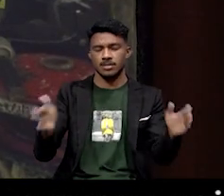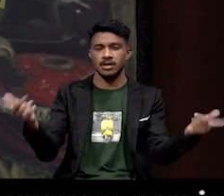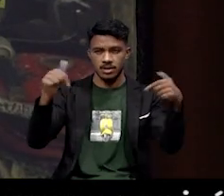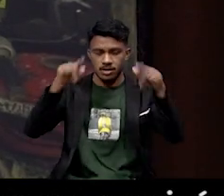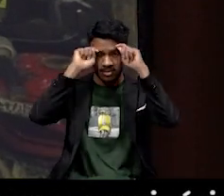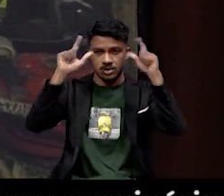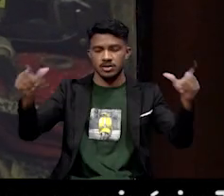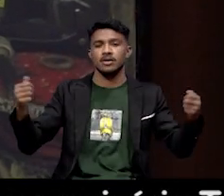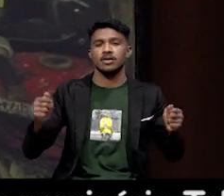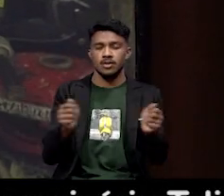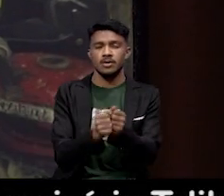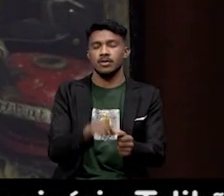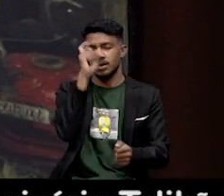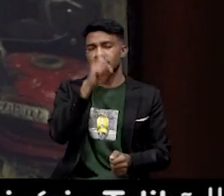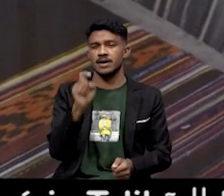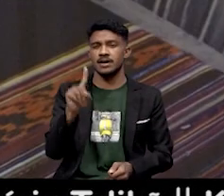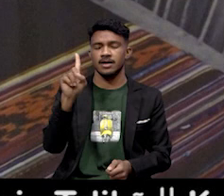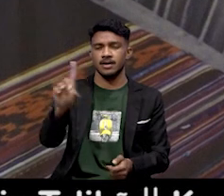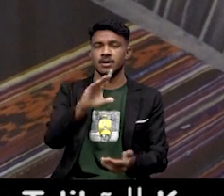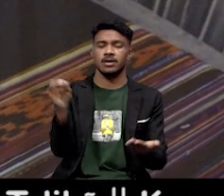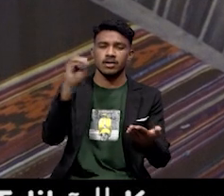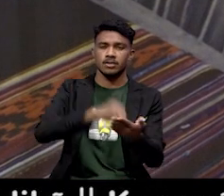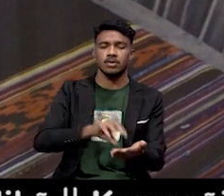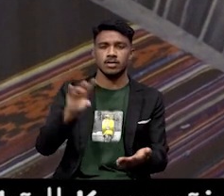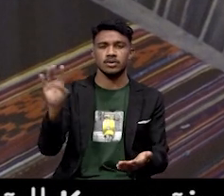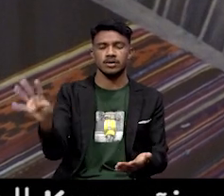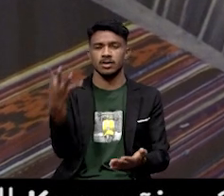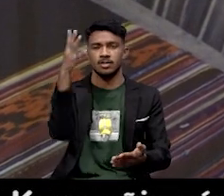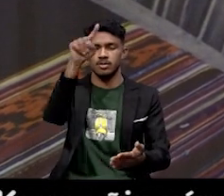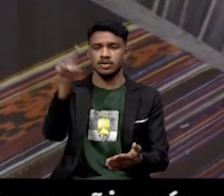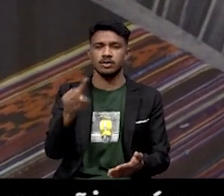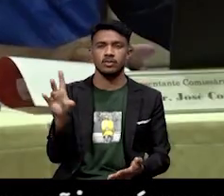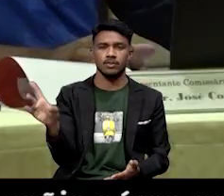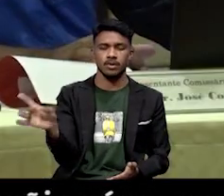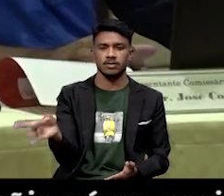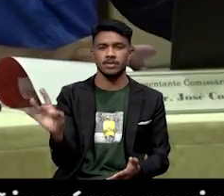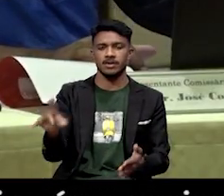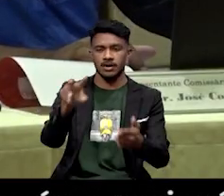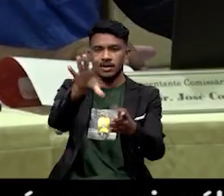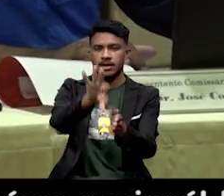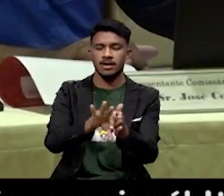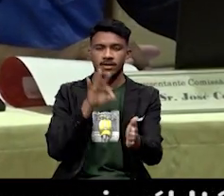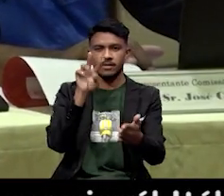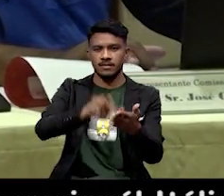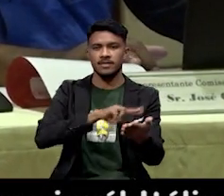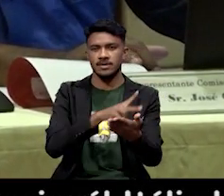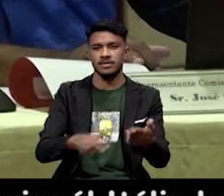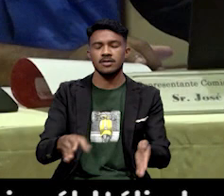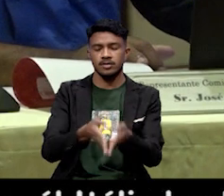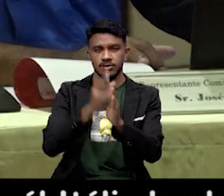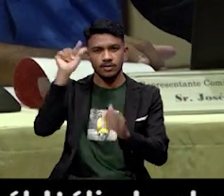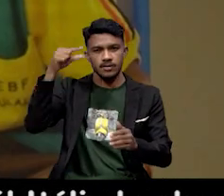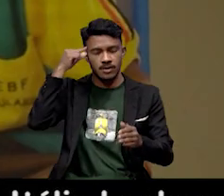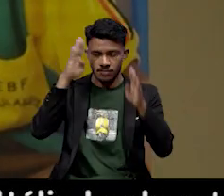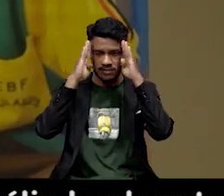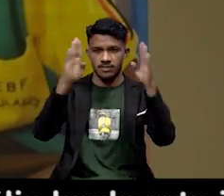tinan ida to sanulu resin hat, porsentu walunulu resin mak hetan violénsia fízika. No ne husu governo atufo atenção ba